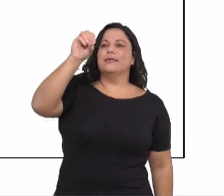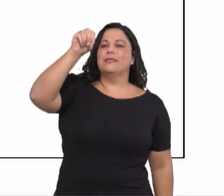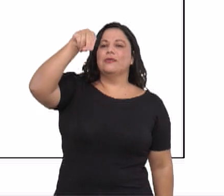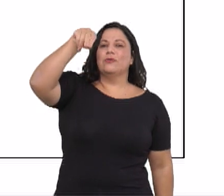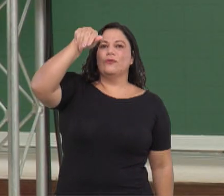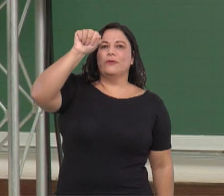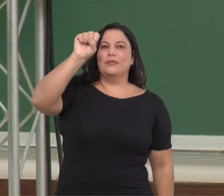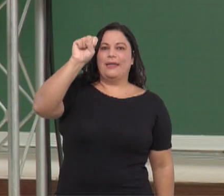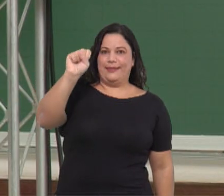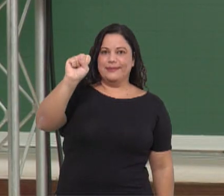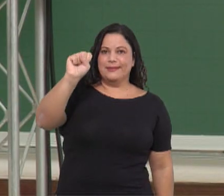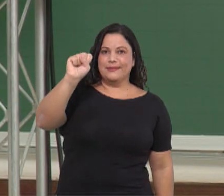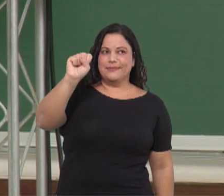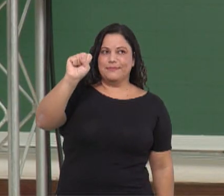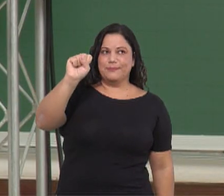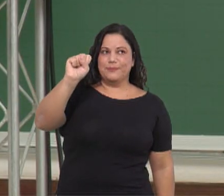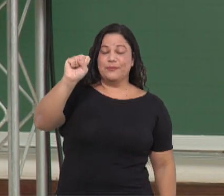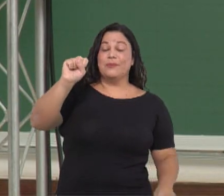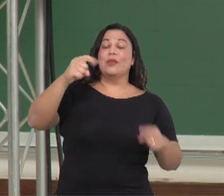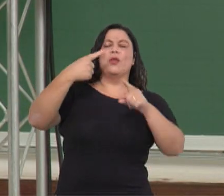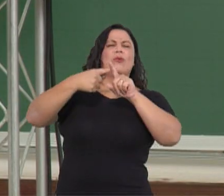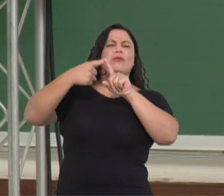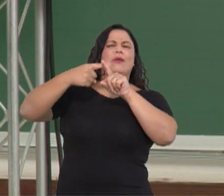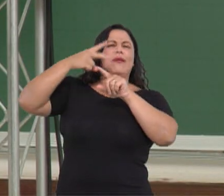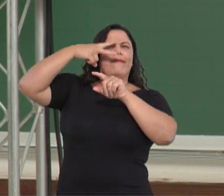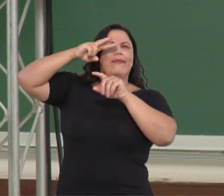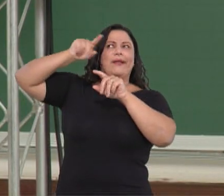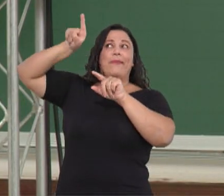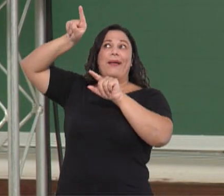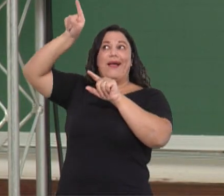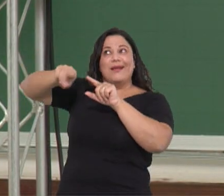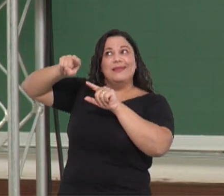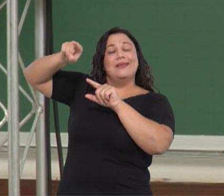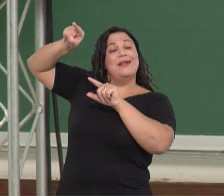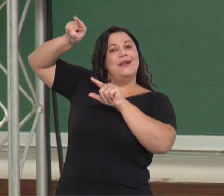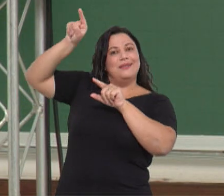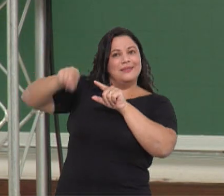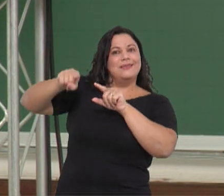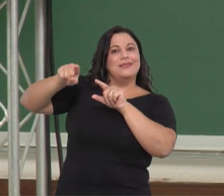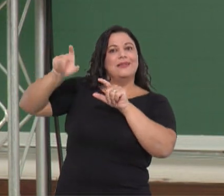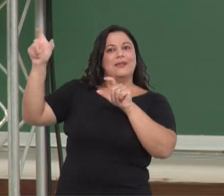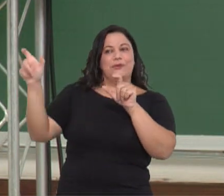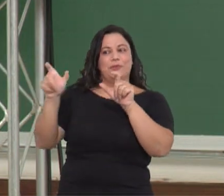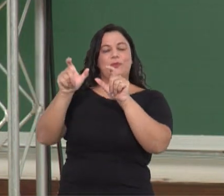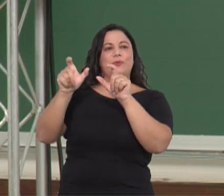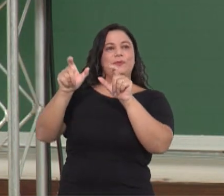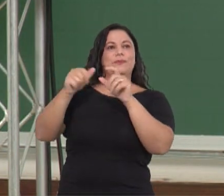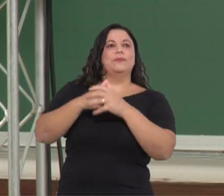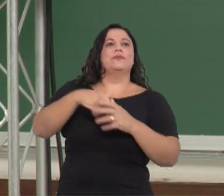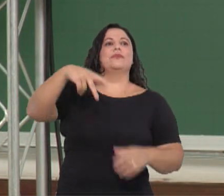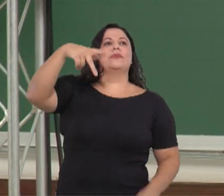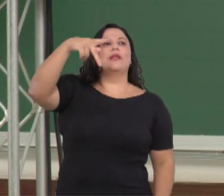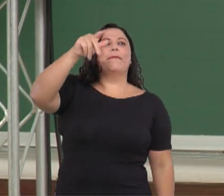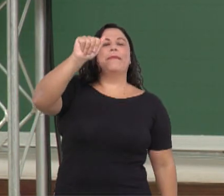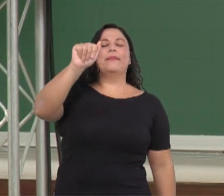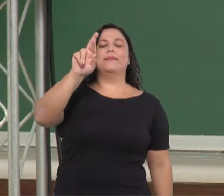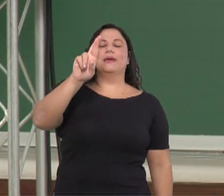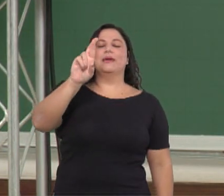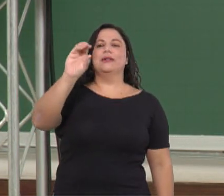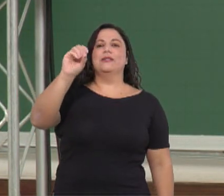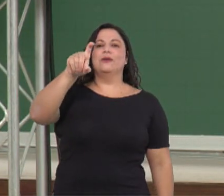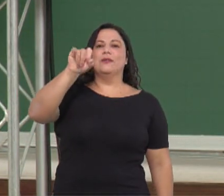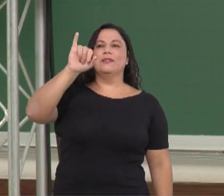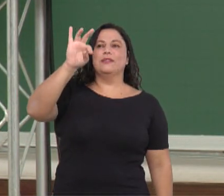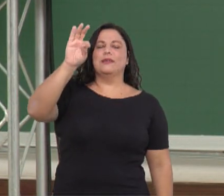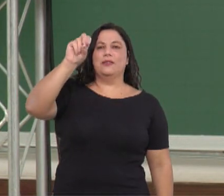aula passada? Recebe acento lá na última, sílaba tônica é a última. Paroxítonas e